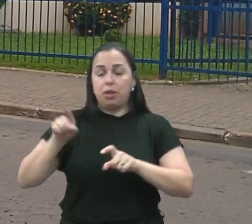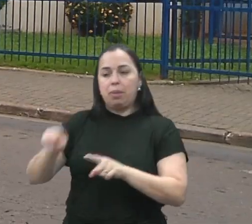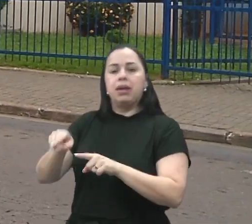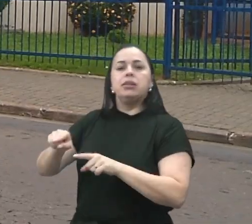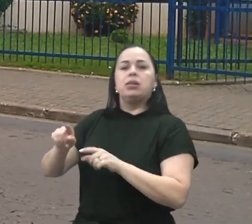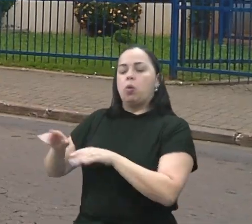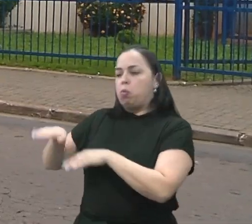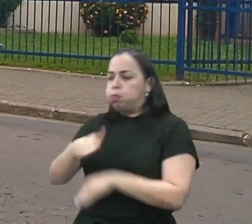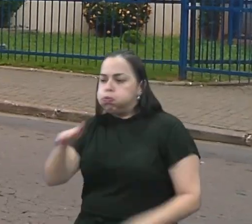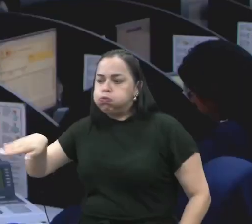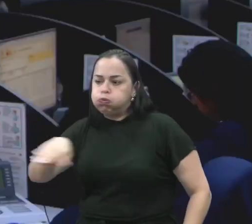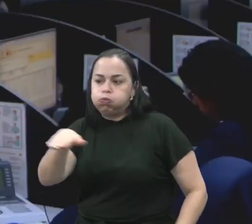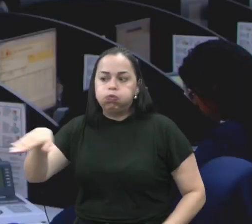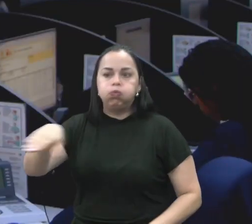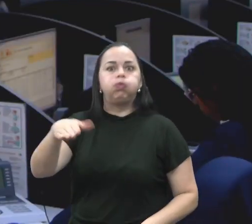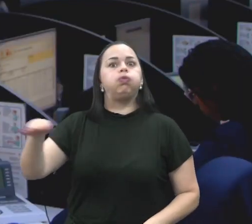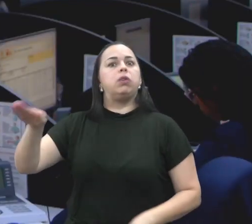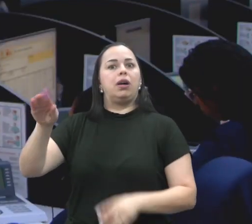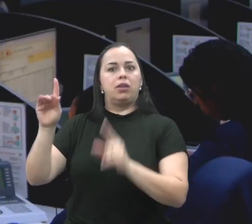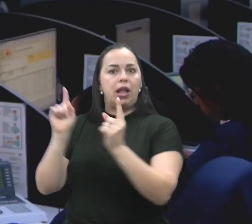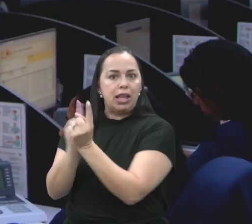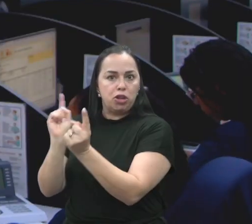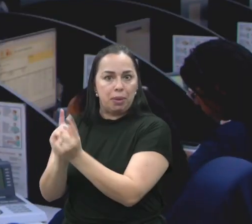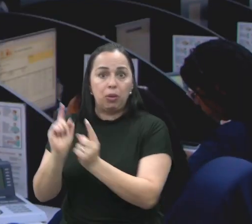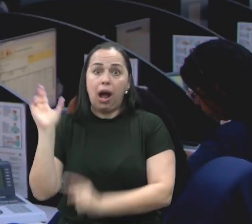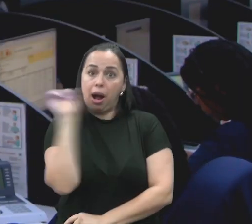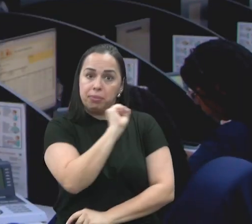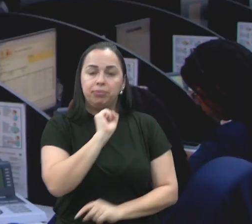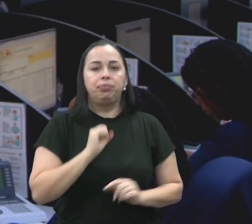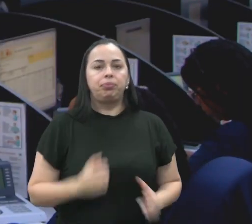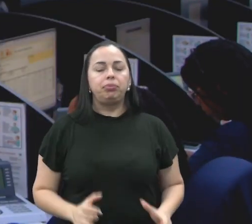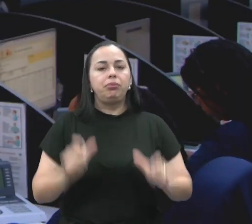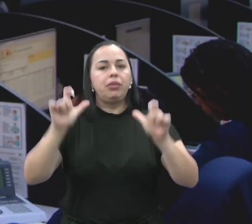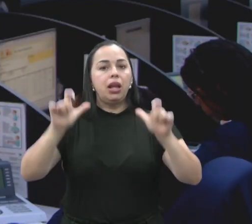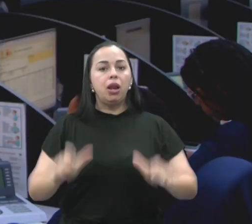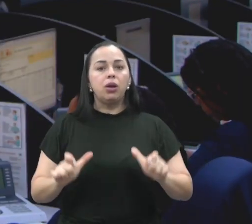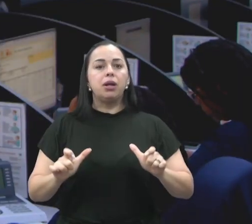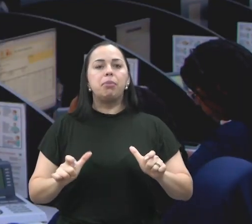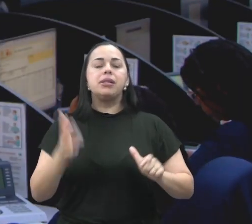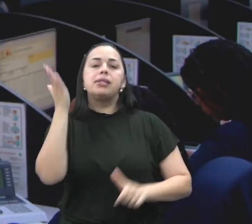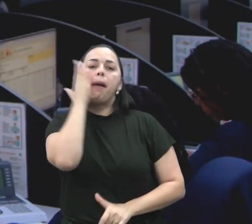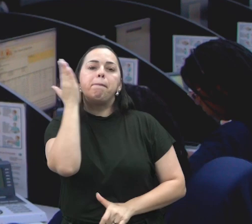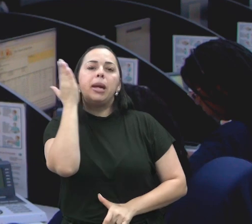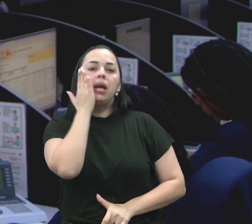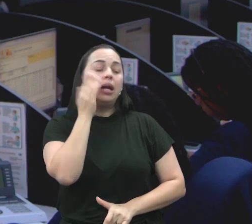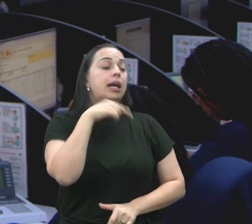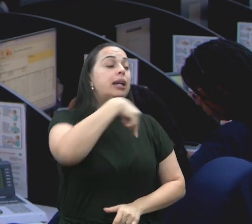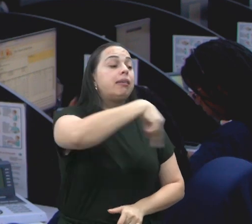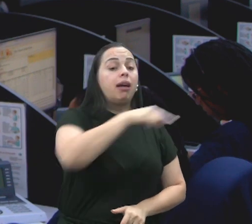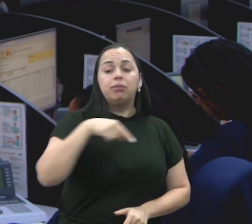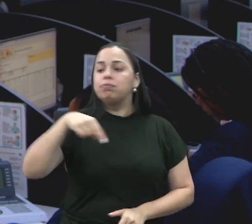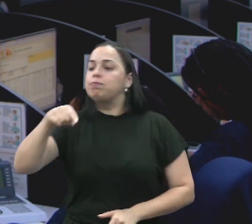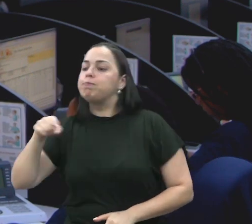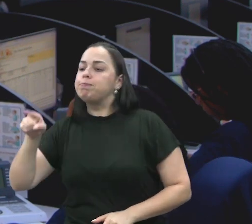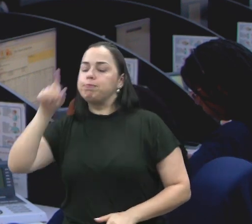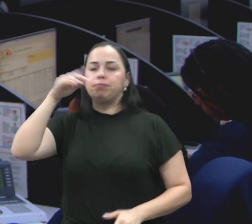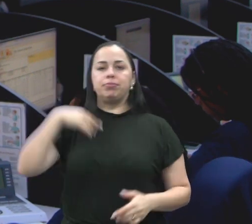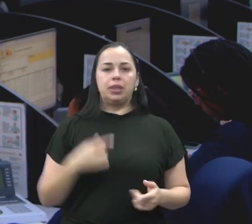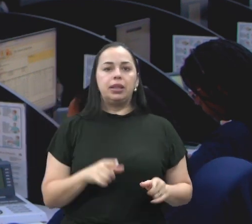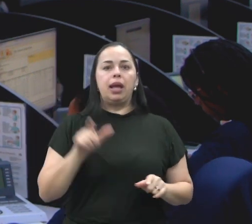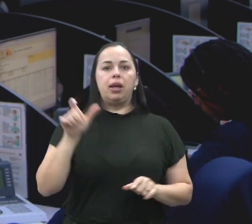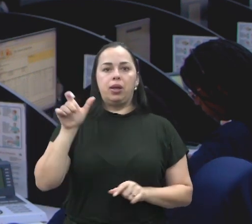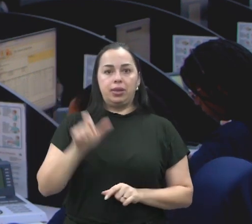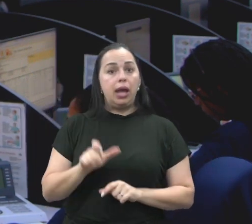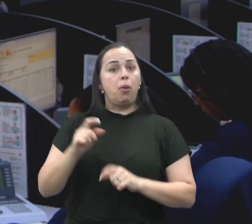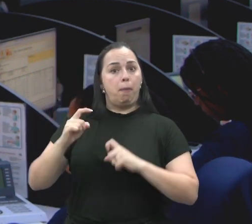e chegada do atendimento. A central de regulação, esse espaço onde nós estamos, é basicamente para fazer essa logística, esse entendimento. Então nós